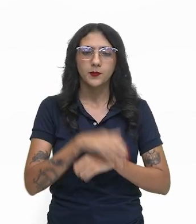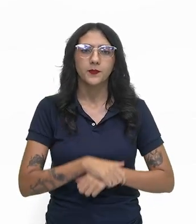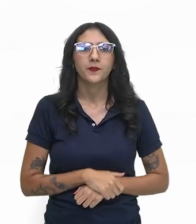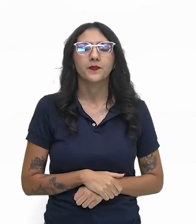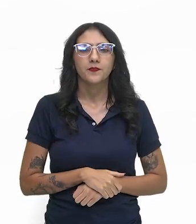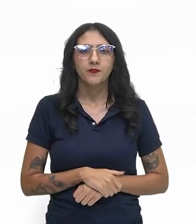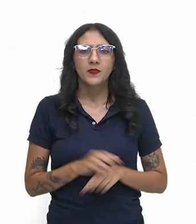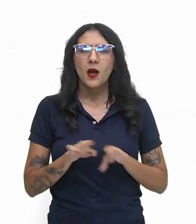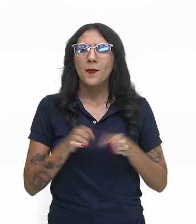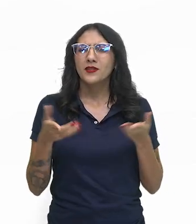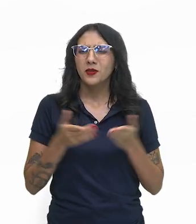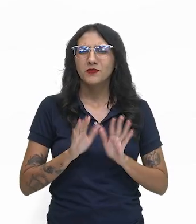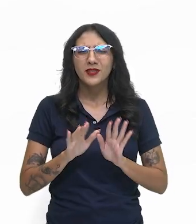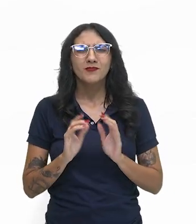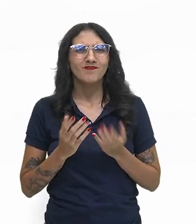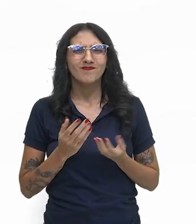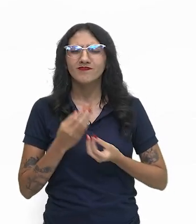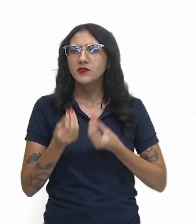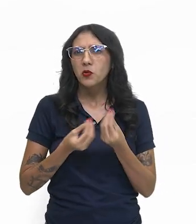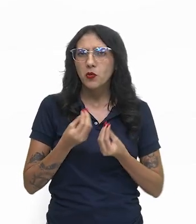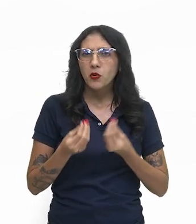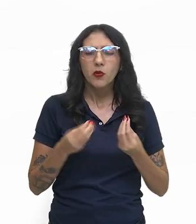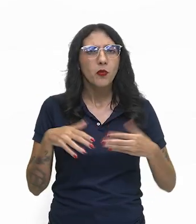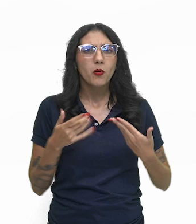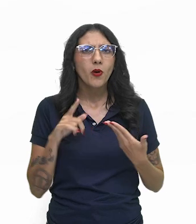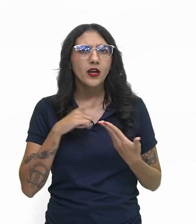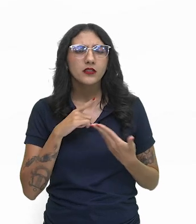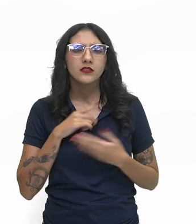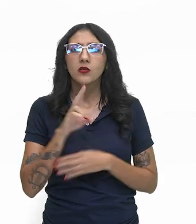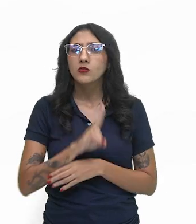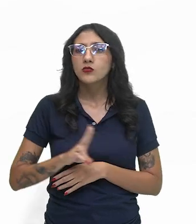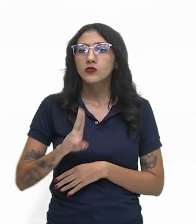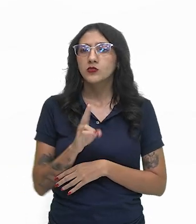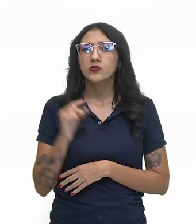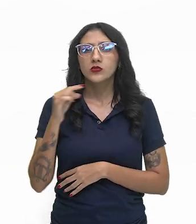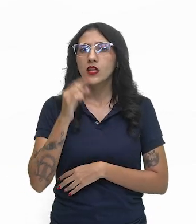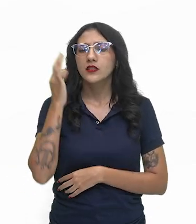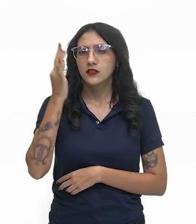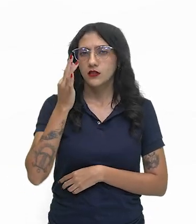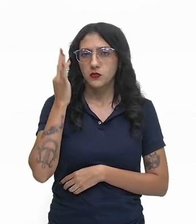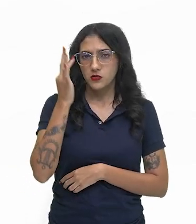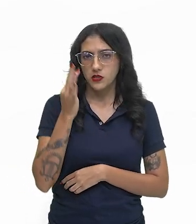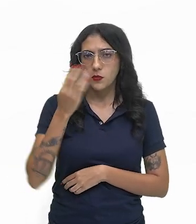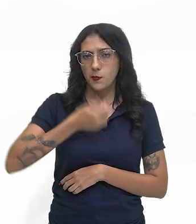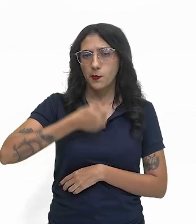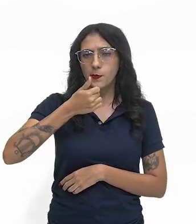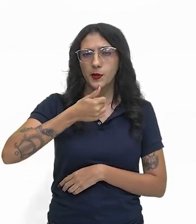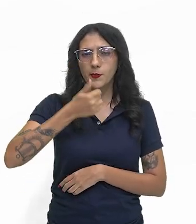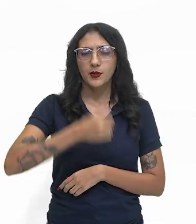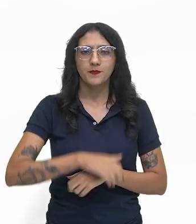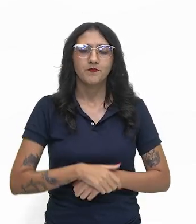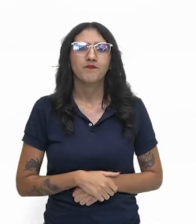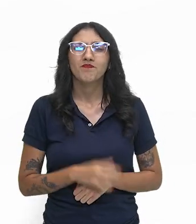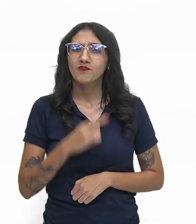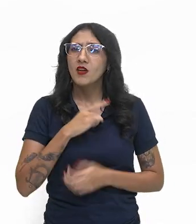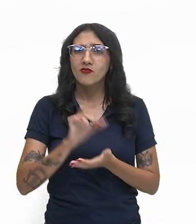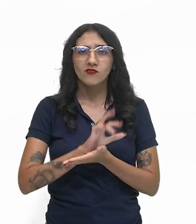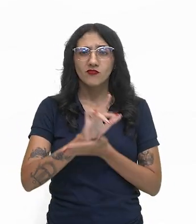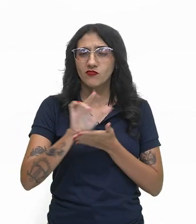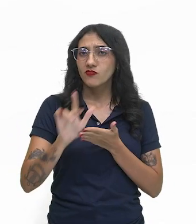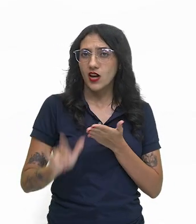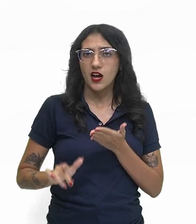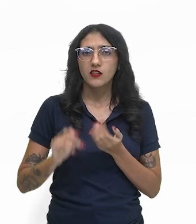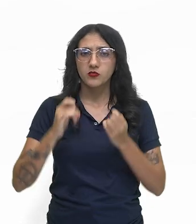você pode estar se perguntando, e quais são as aplicações da lei da inércia? Muitas são essas